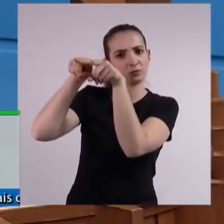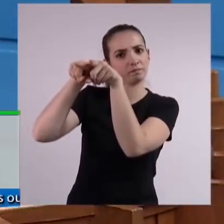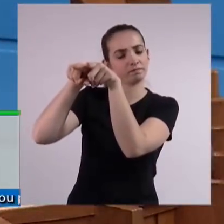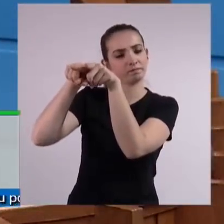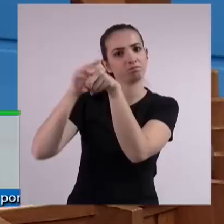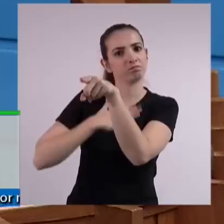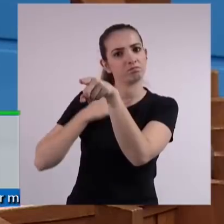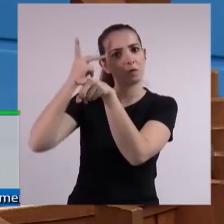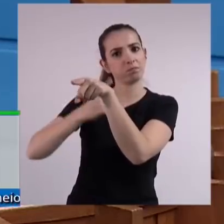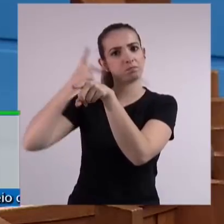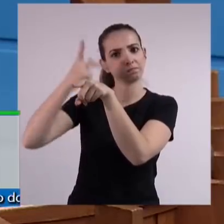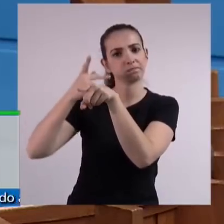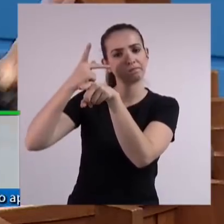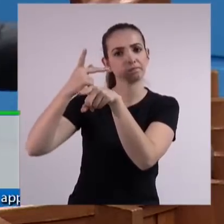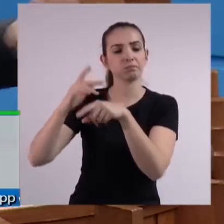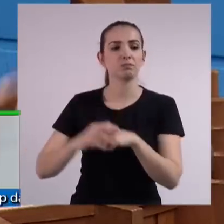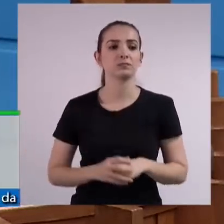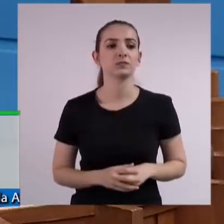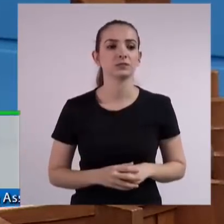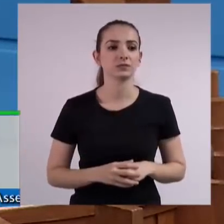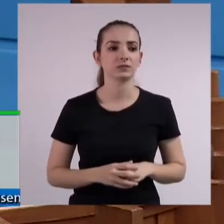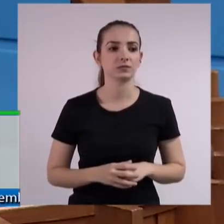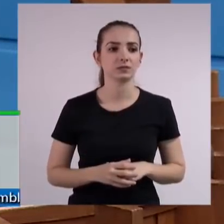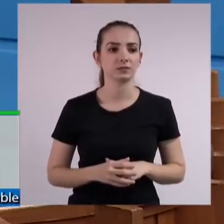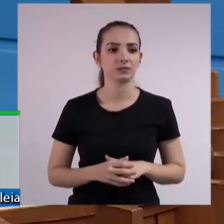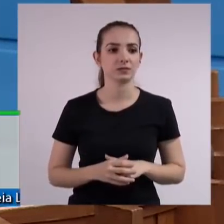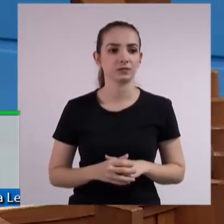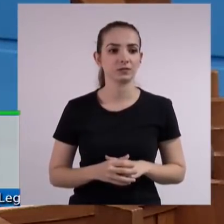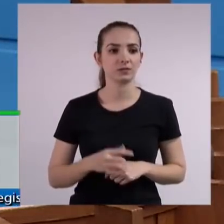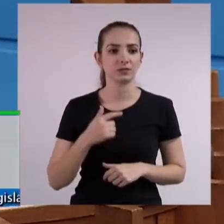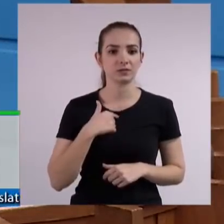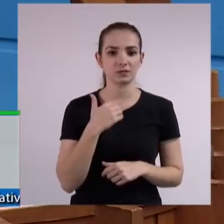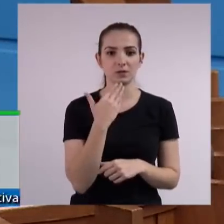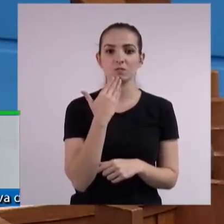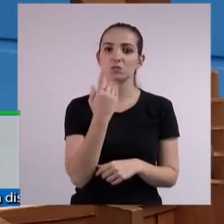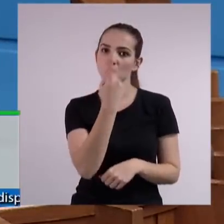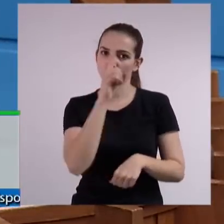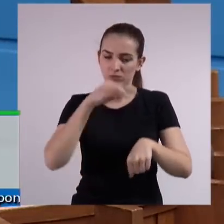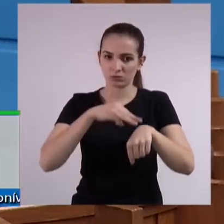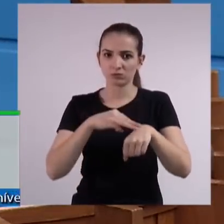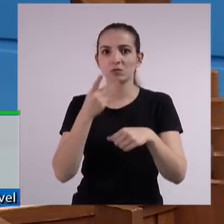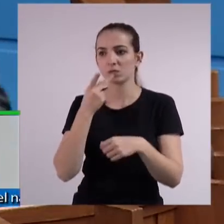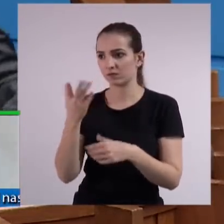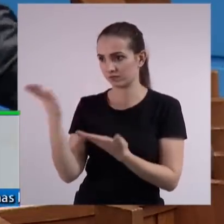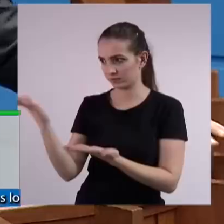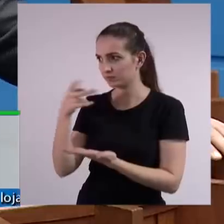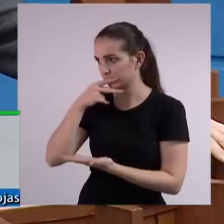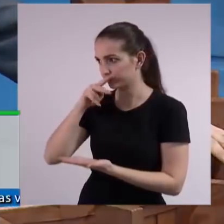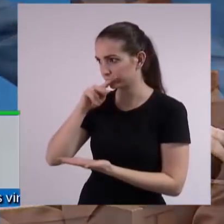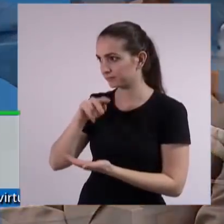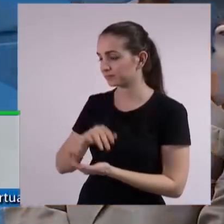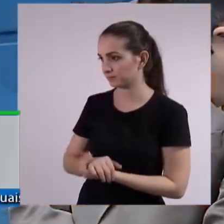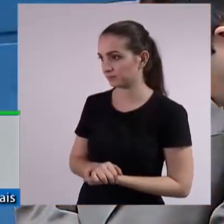parte. Peço apenas um minuto, eu vou conceder uma parte.